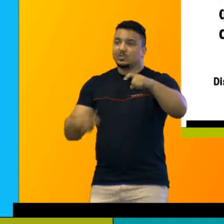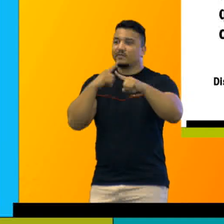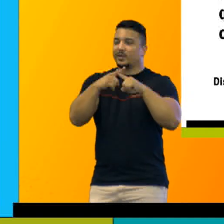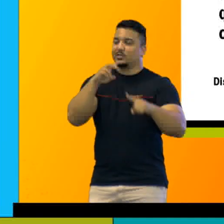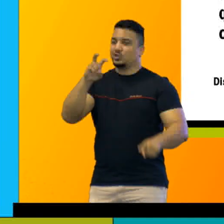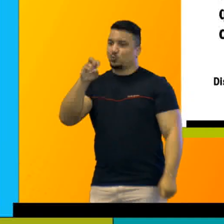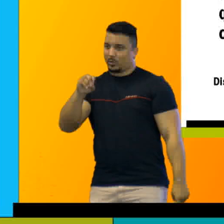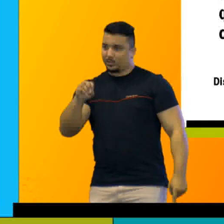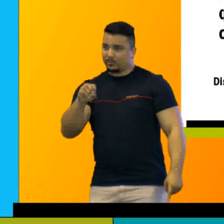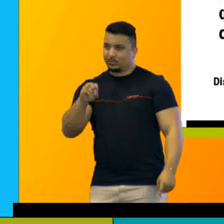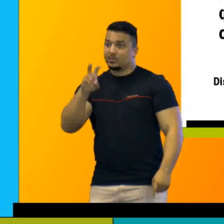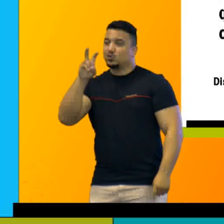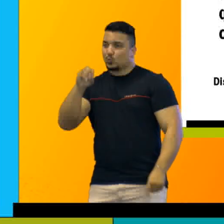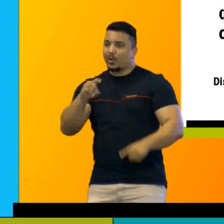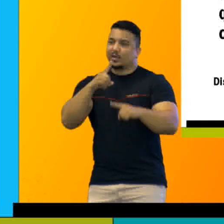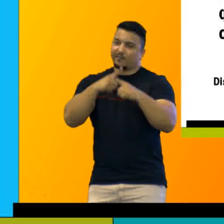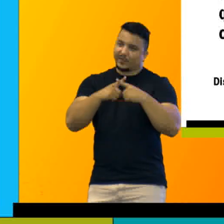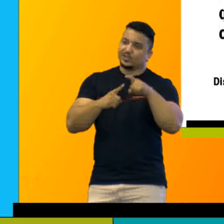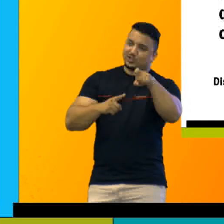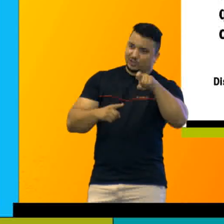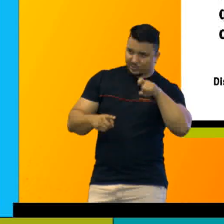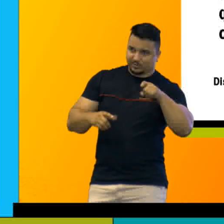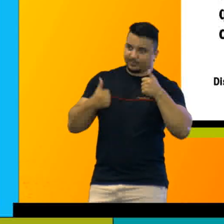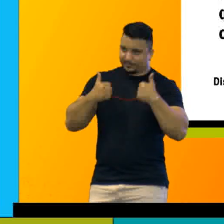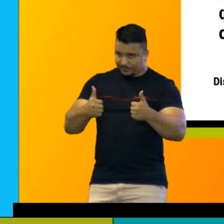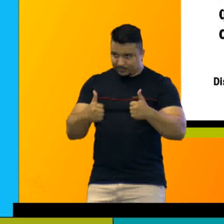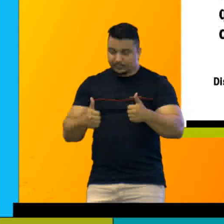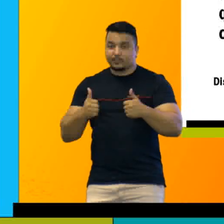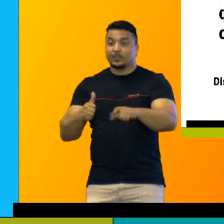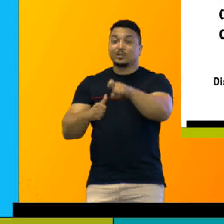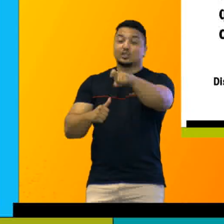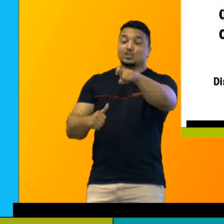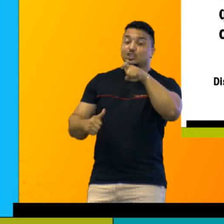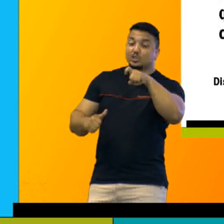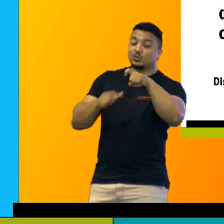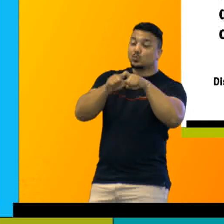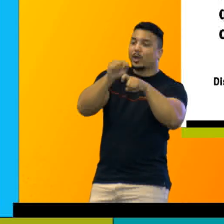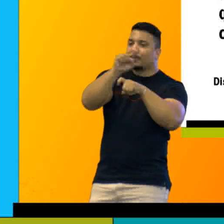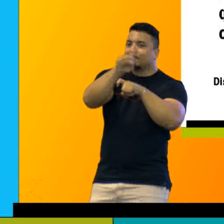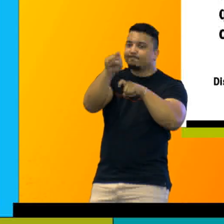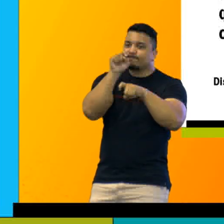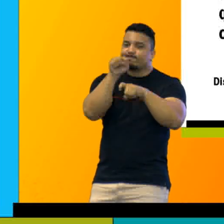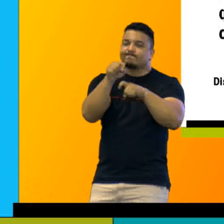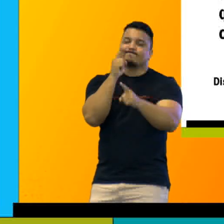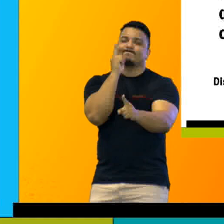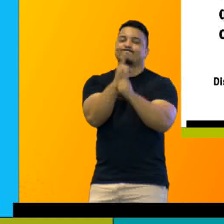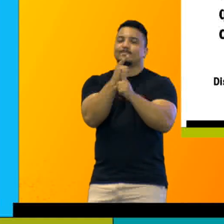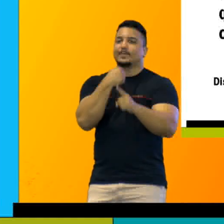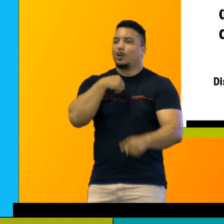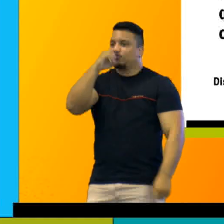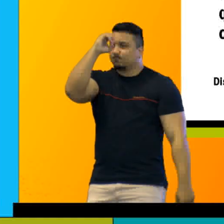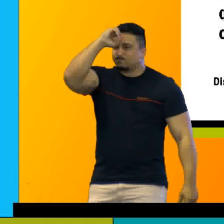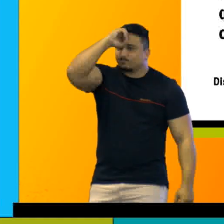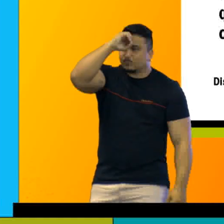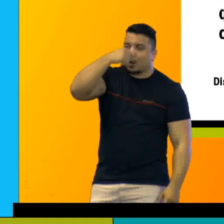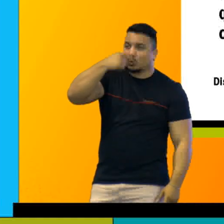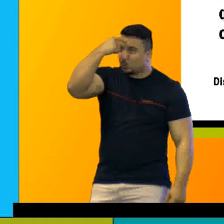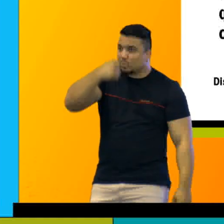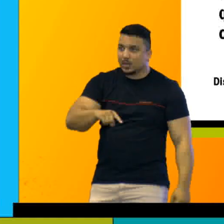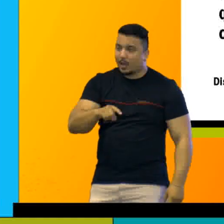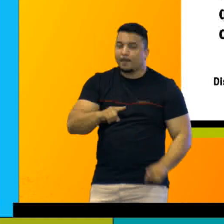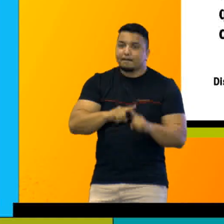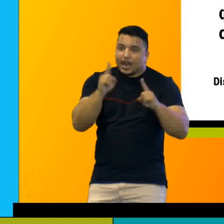aí. 50 vezes X. O X é o número de sacas que eu ainda não sei quanto é. Mas é